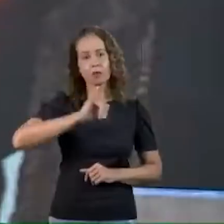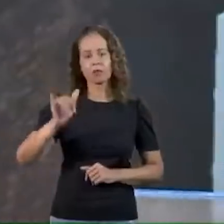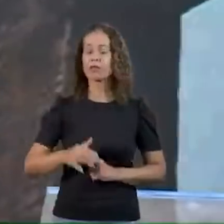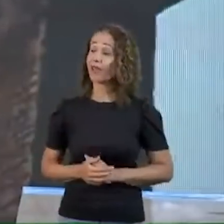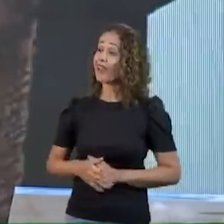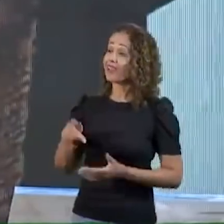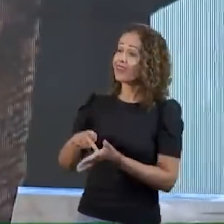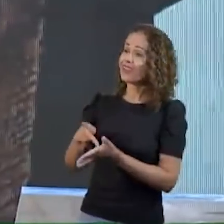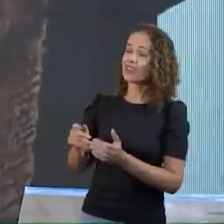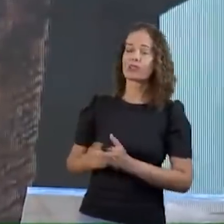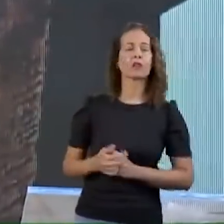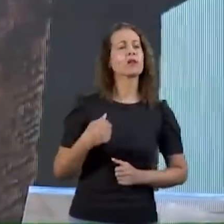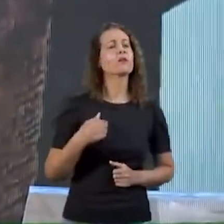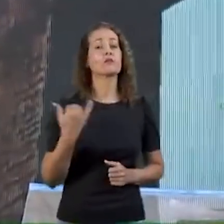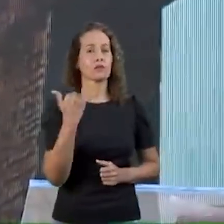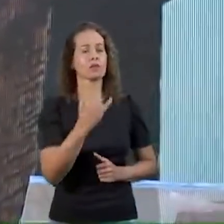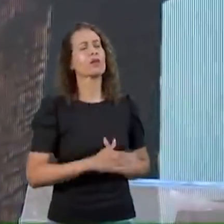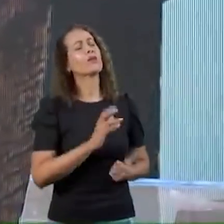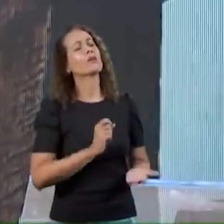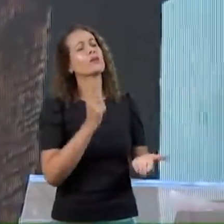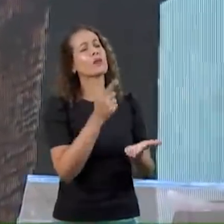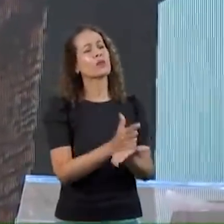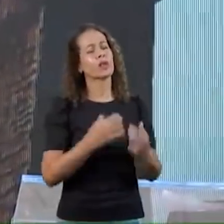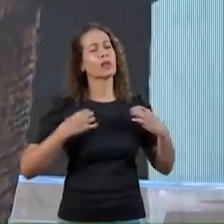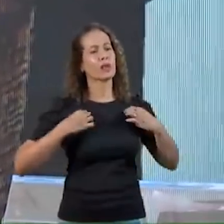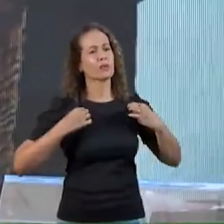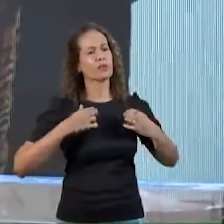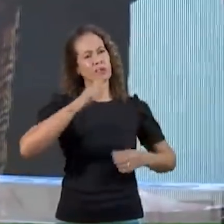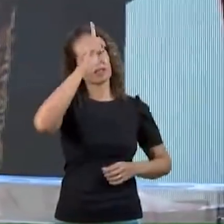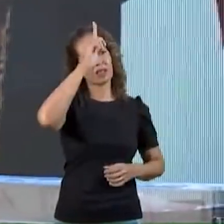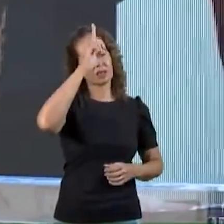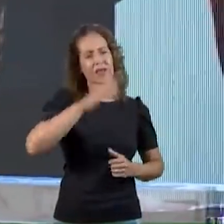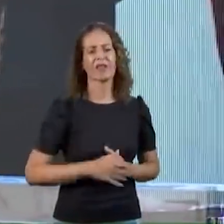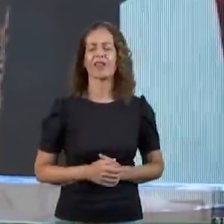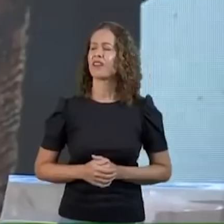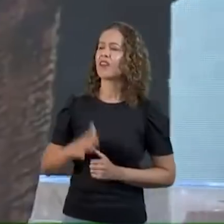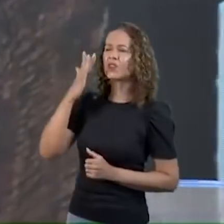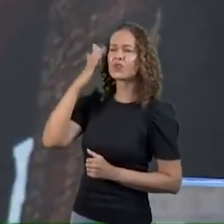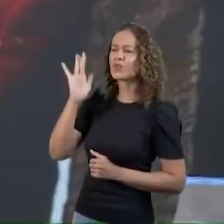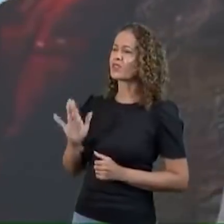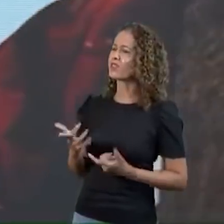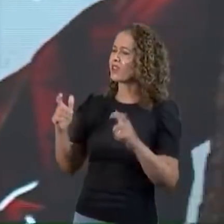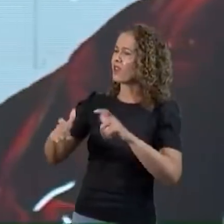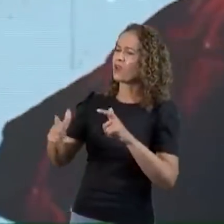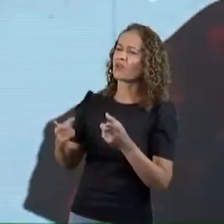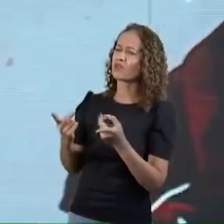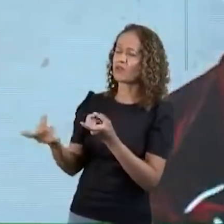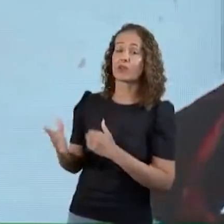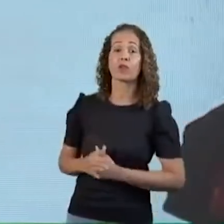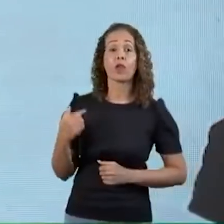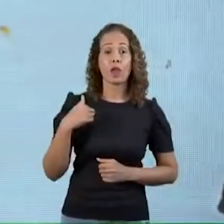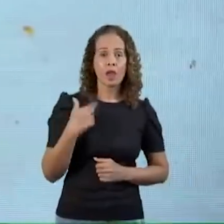Eu falei: eu queria comprar uma camisa da Alemanha. Eles falaram: a gente não sabe onde vende. Eu revirei